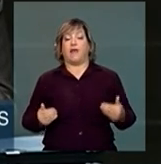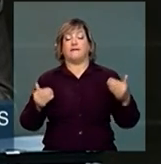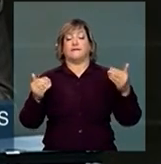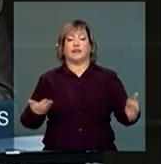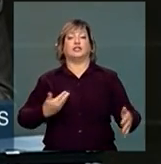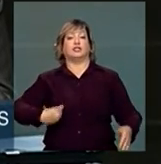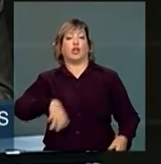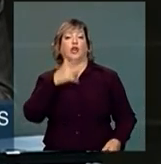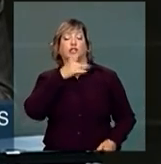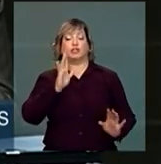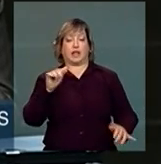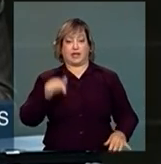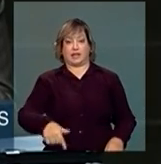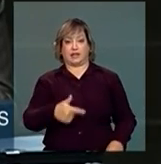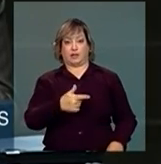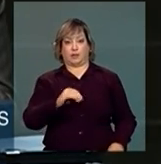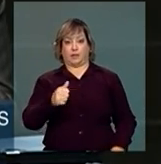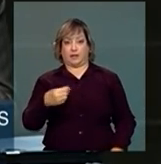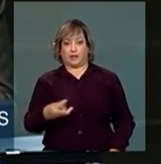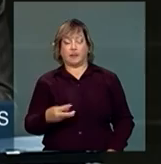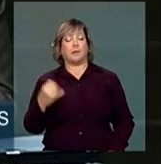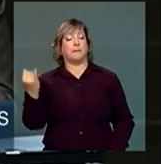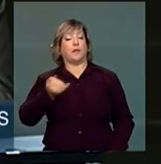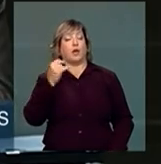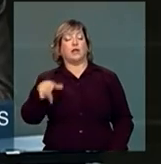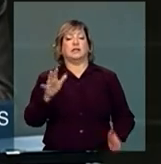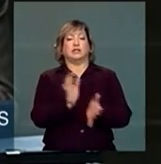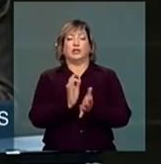que nós tivemos para esse ano, é importante que o setor esteja